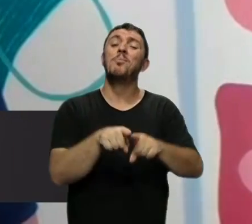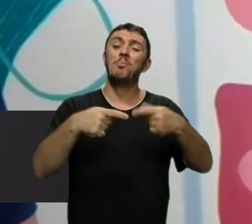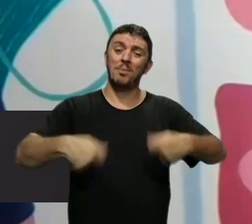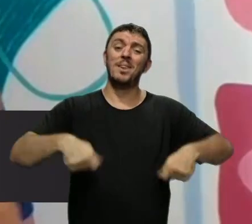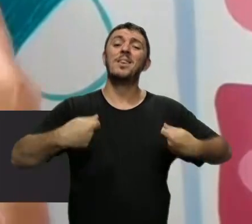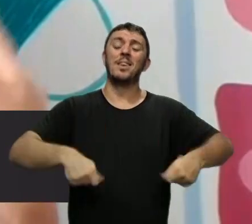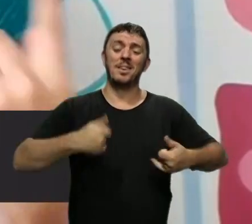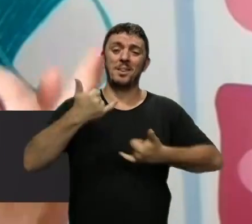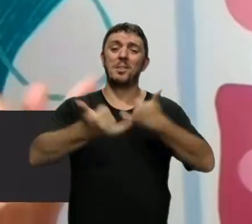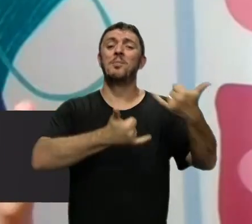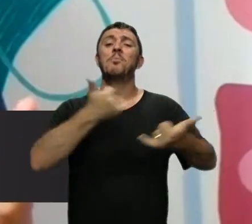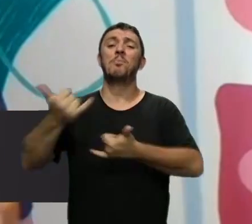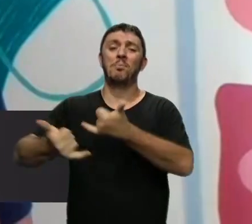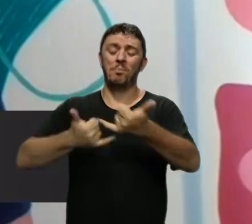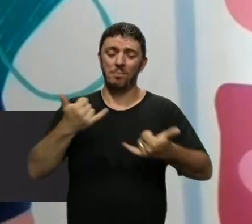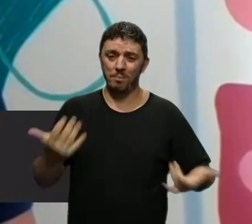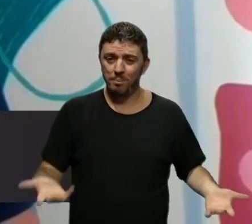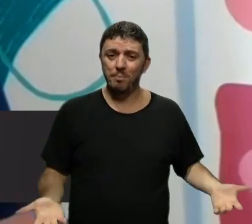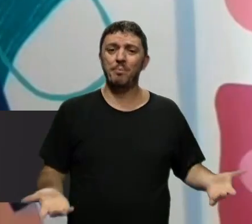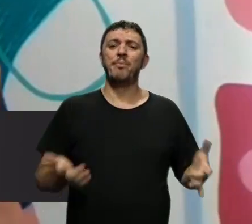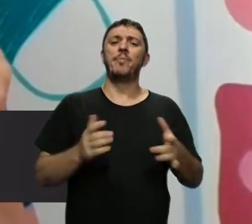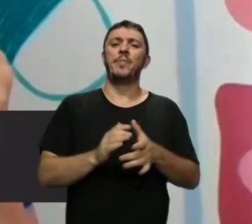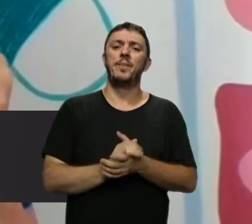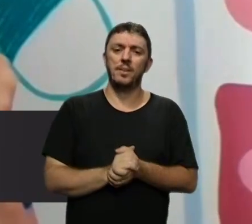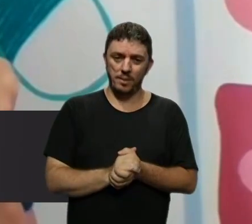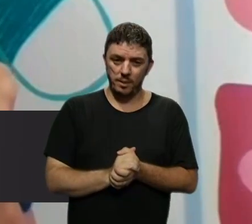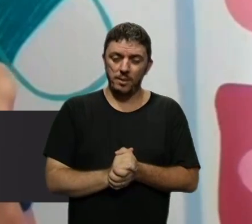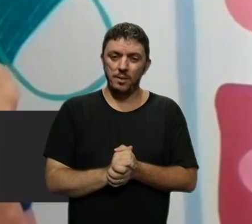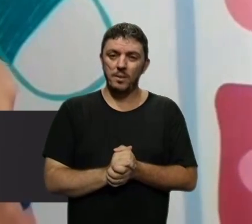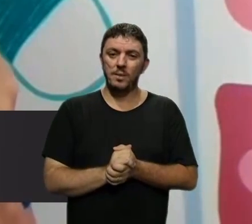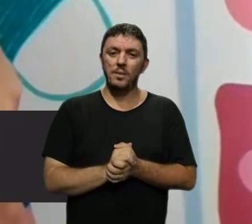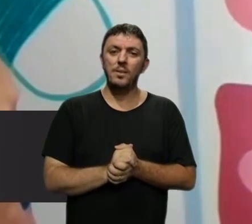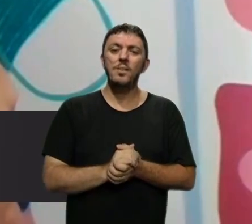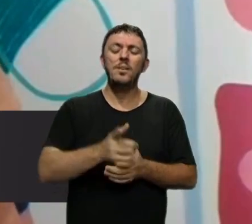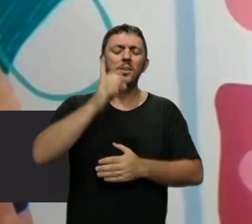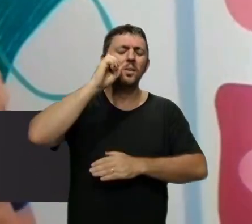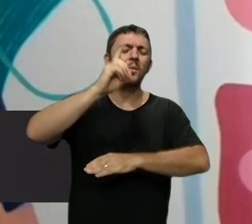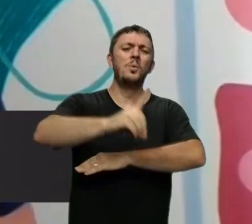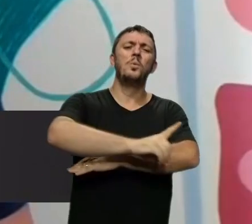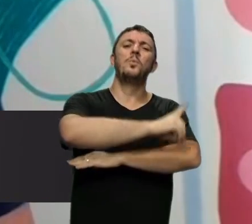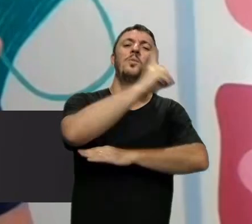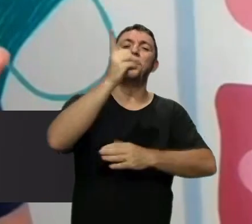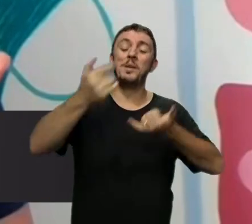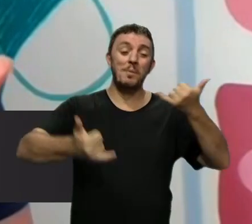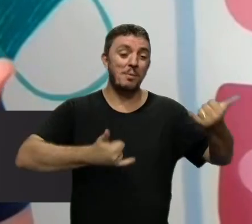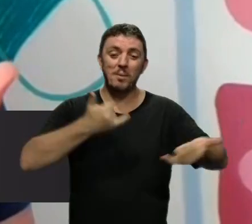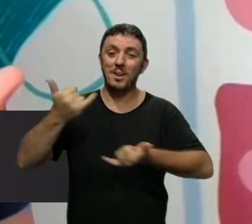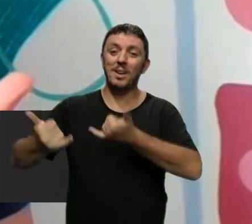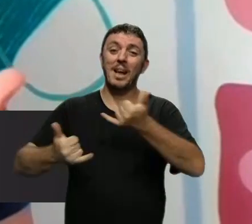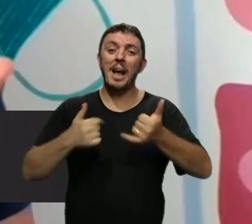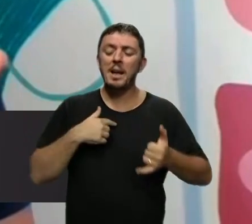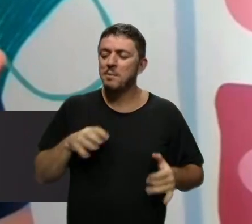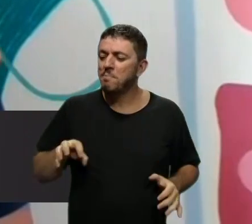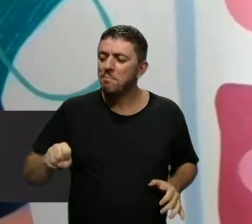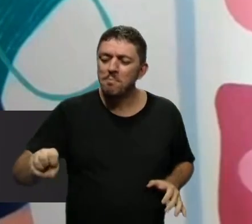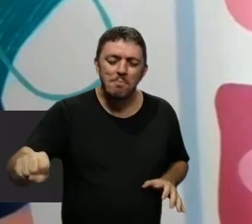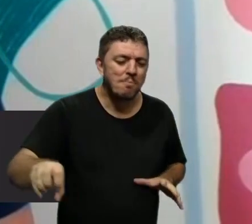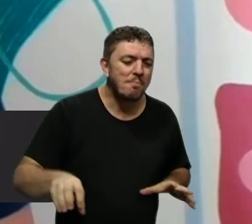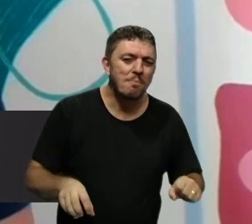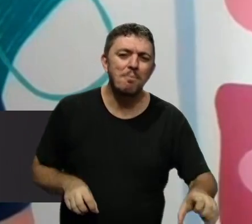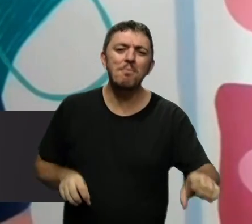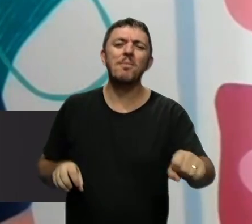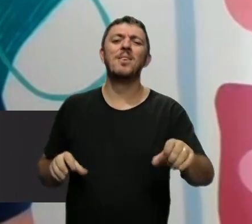brincar. E aí falando nisso, né, de que vocês tiveram um dia inteiro para brincar e explorar esse lugar